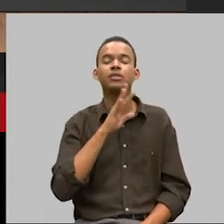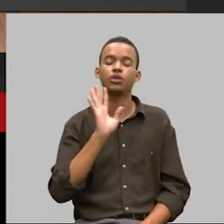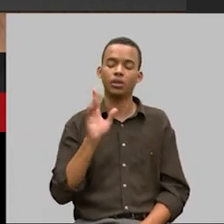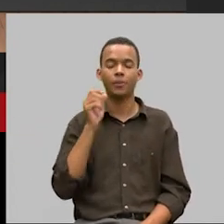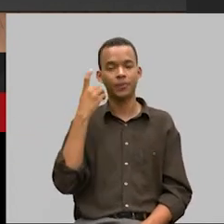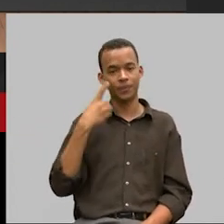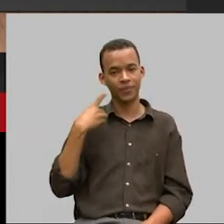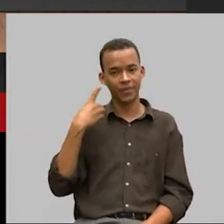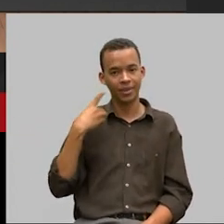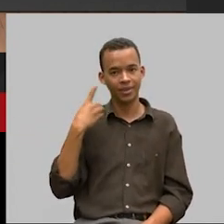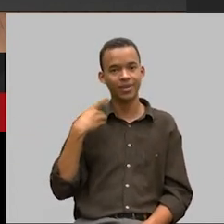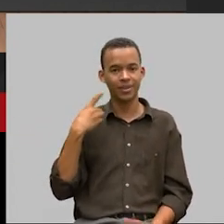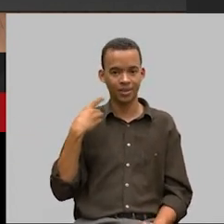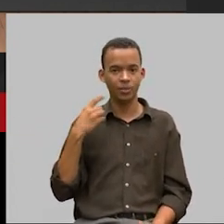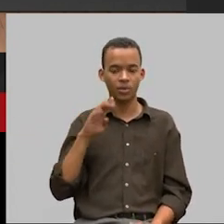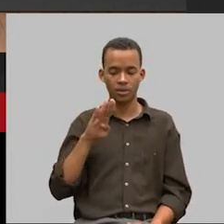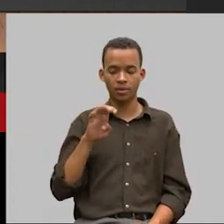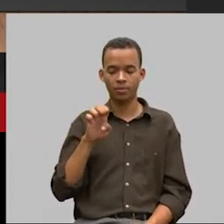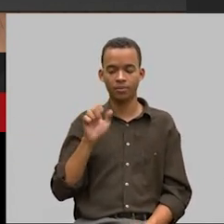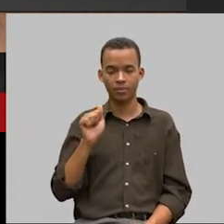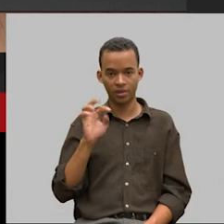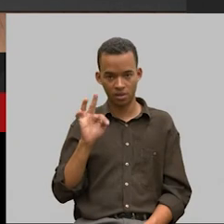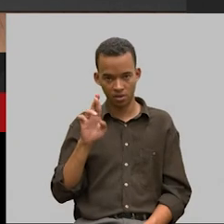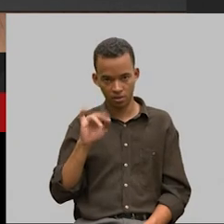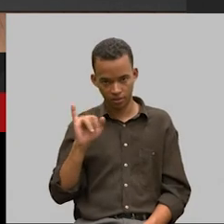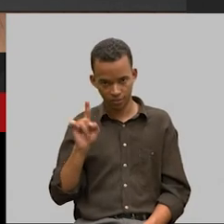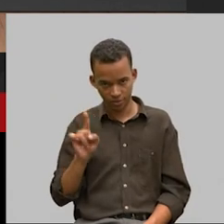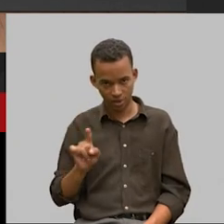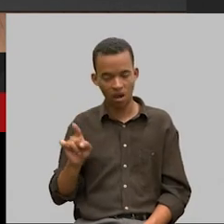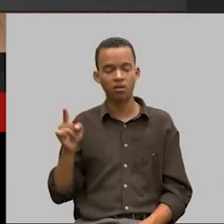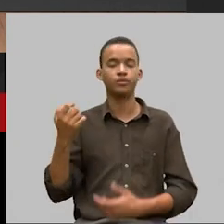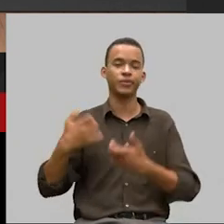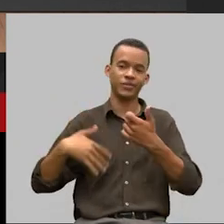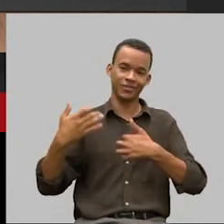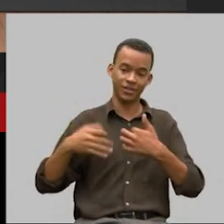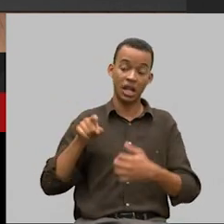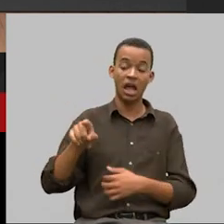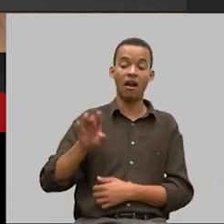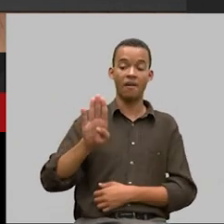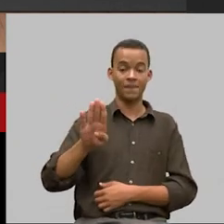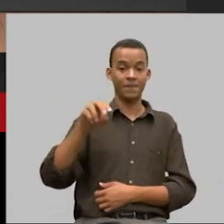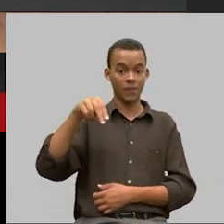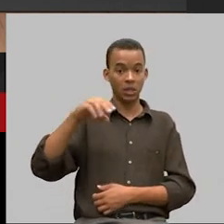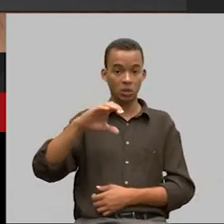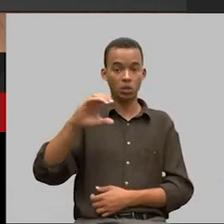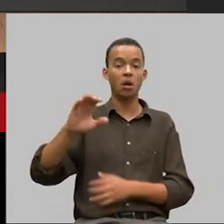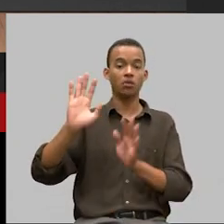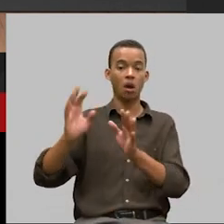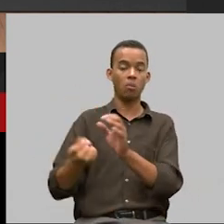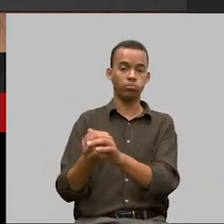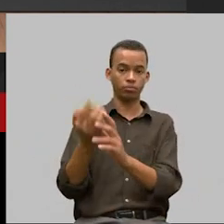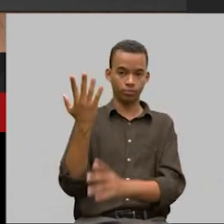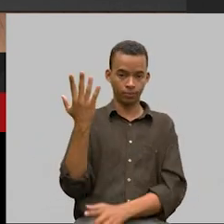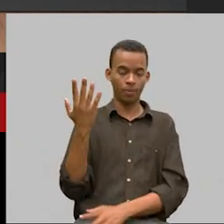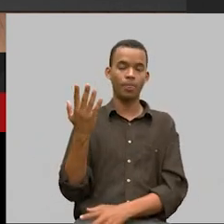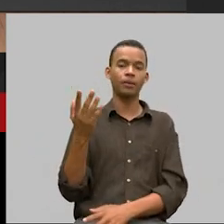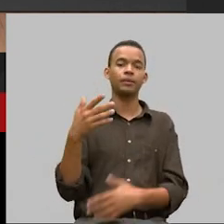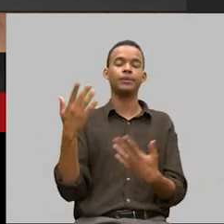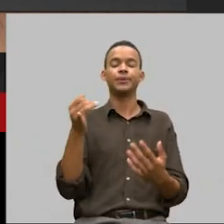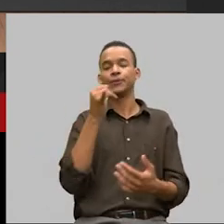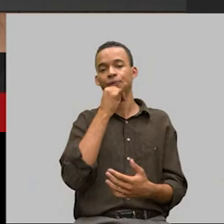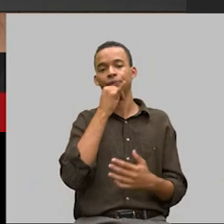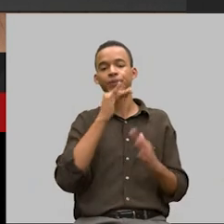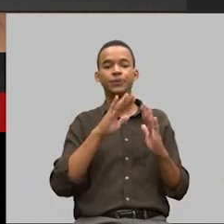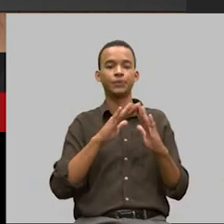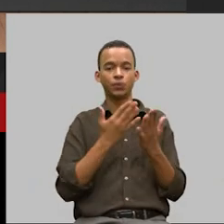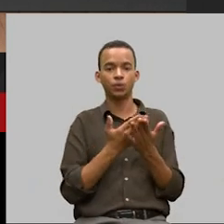agora é possível acontecer é só porque a base tá lá que é possível que você pegue agora iniciativa privada e fale